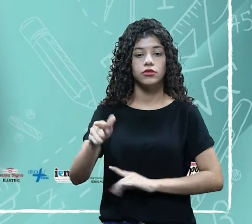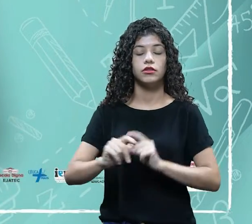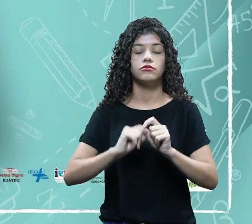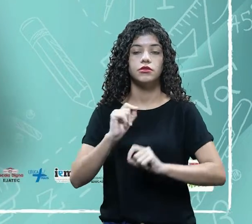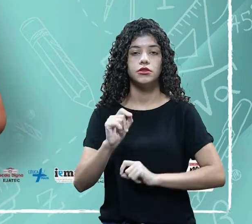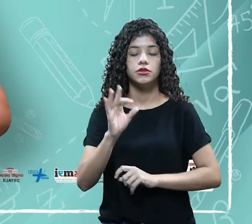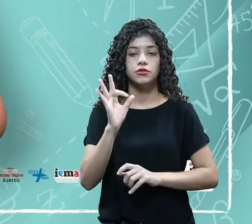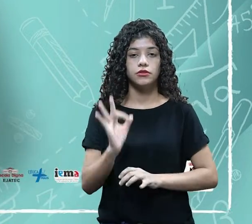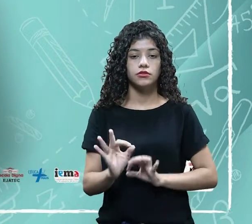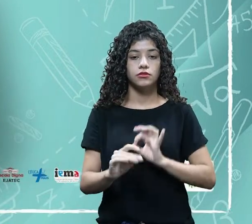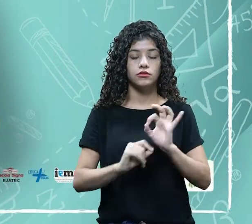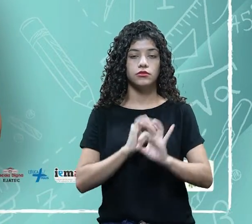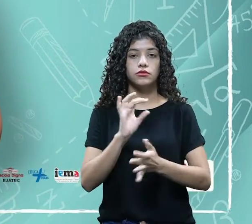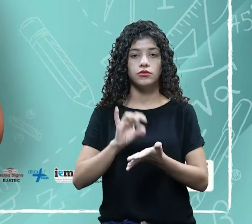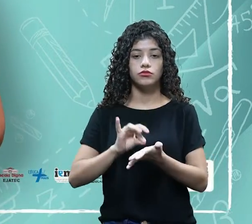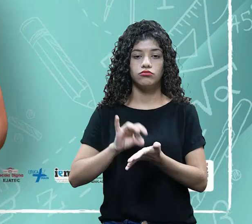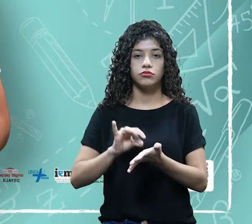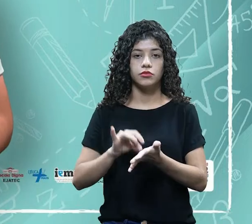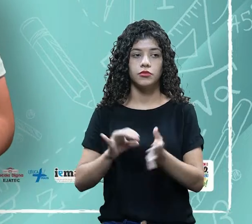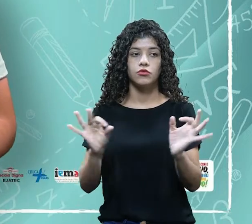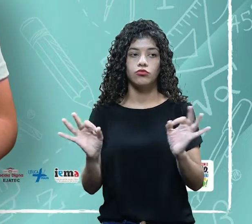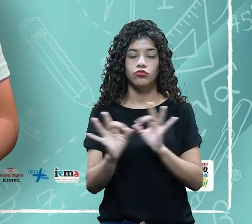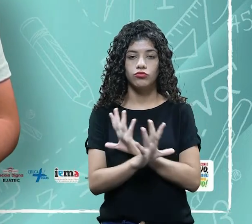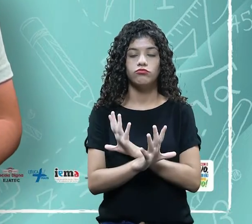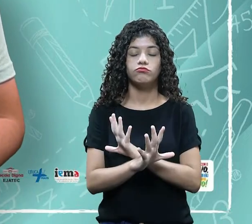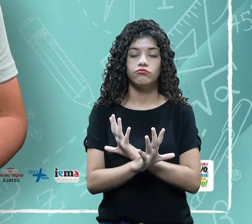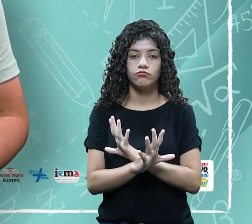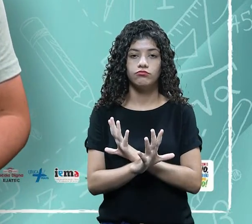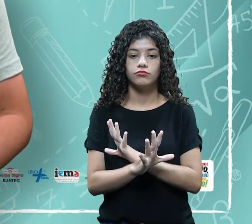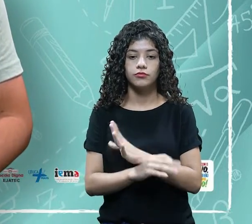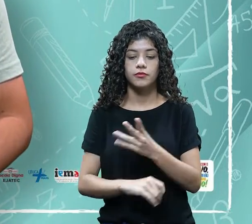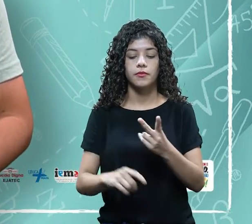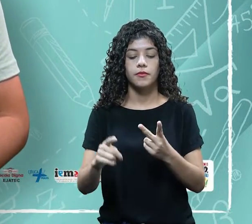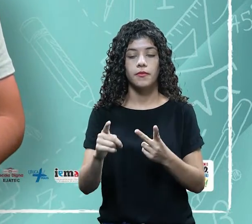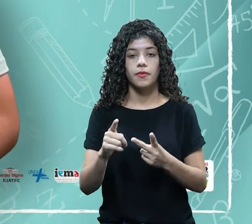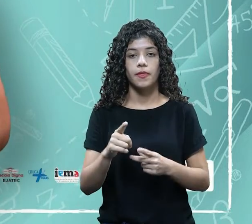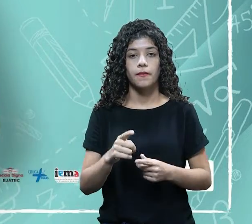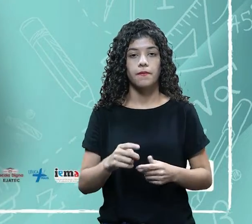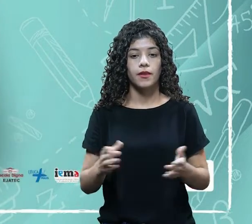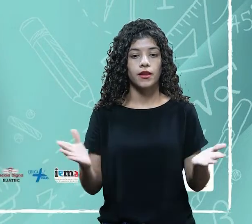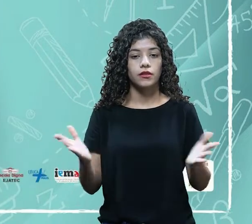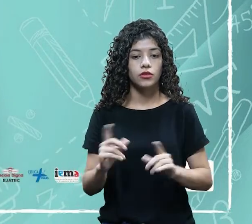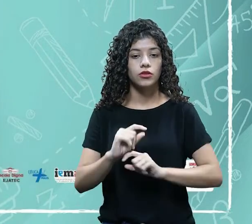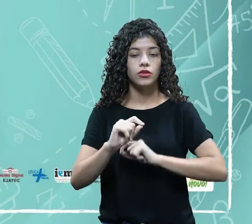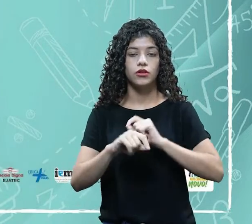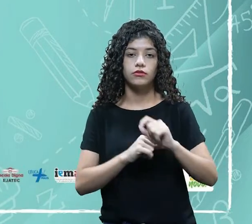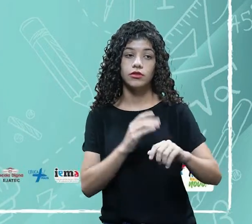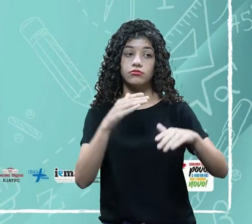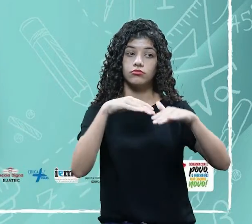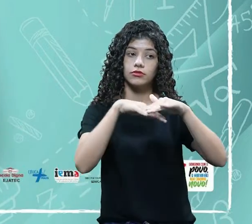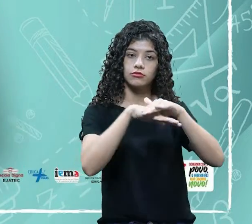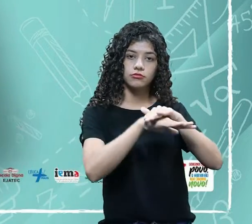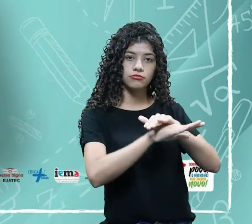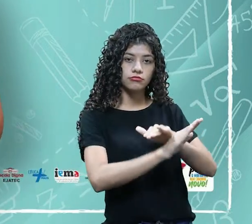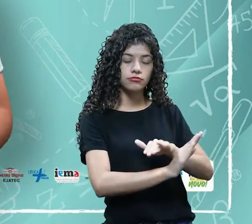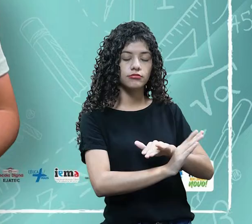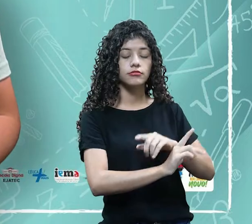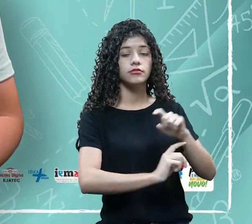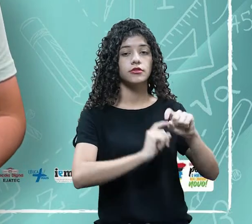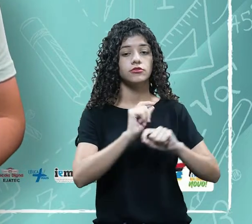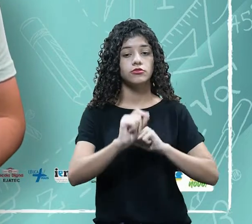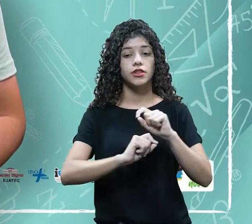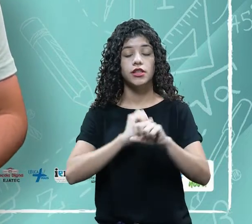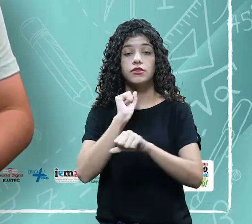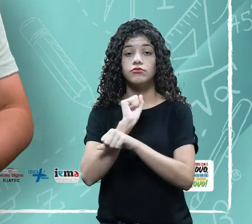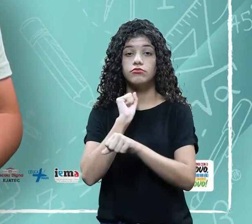fato foram resolvidos. Então aqueles documentos intermediários, eles passam para um arquivo e nesse arquivo eles vão